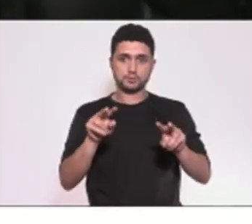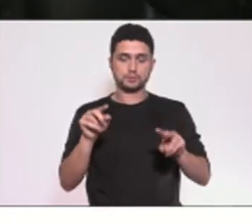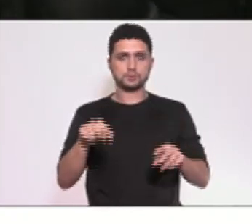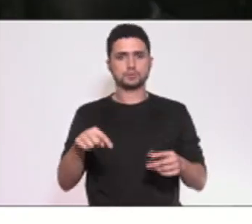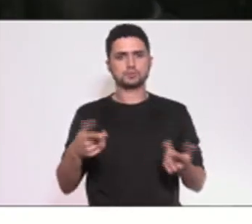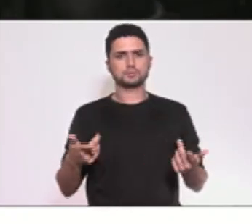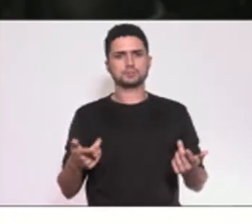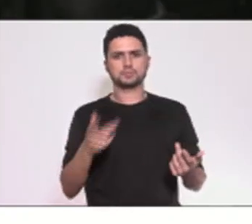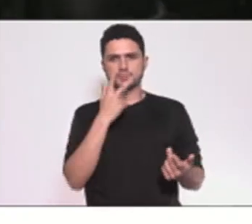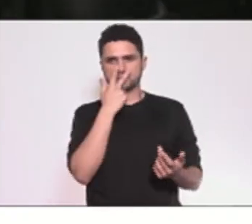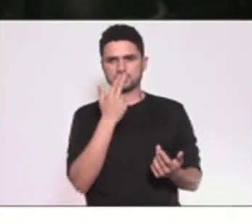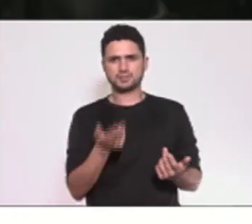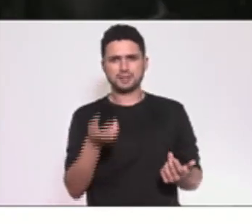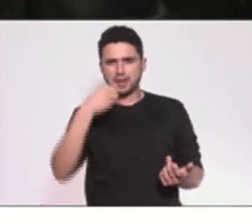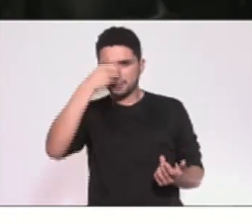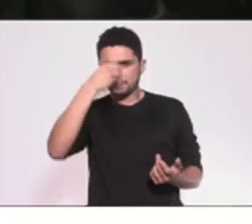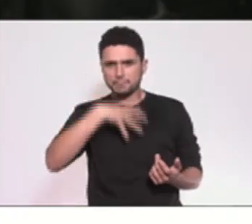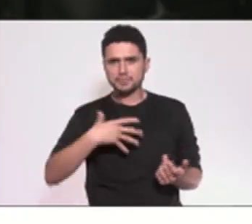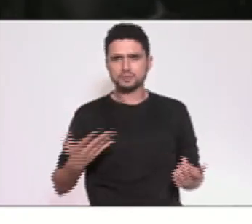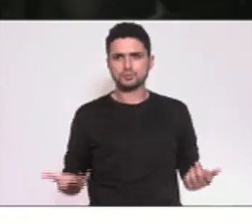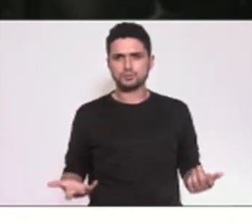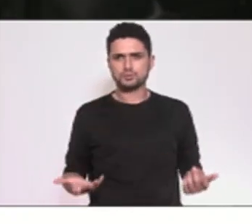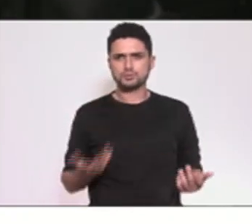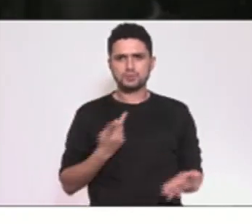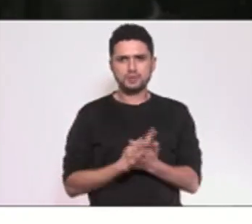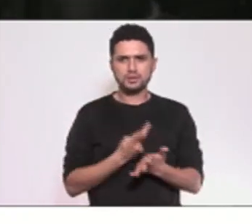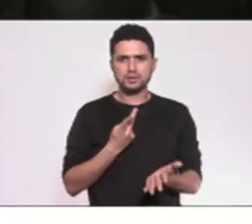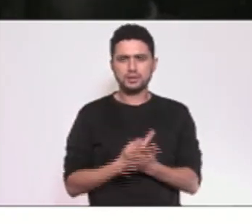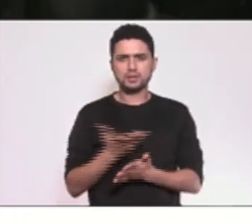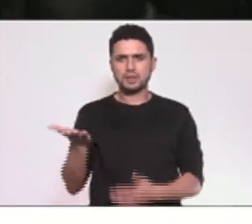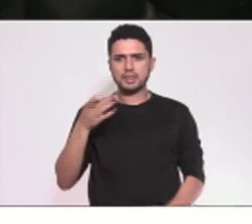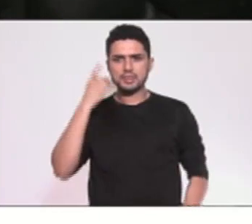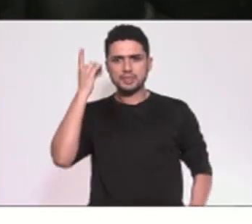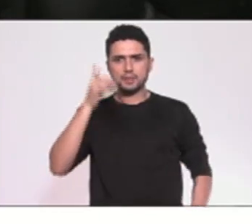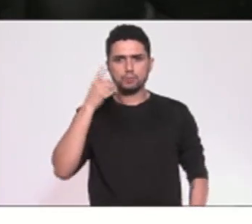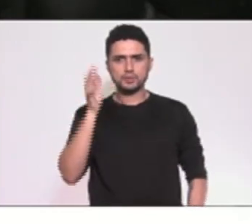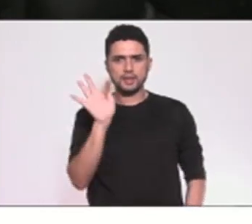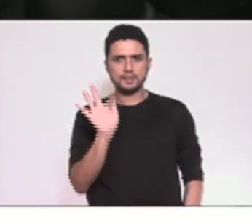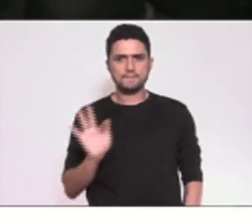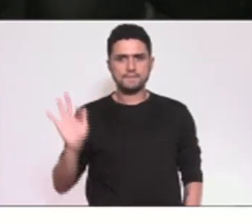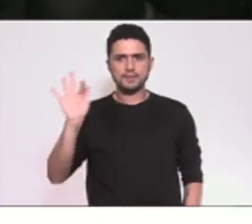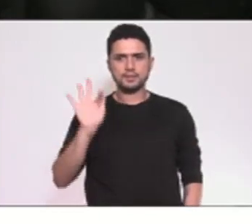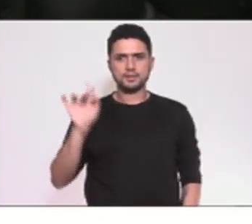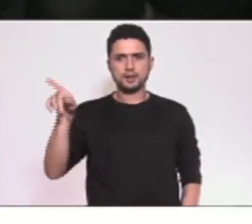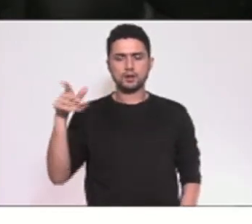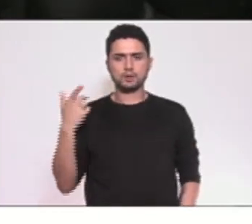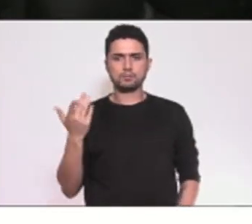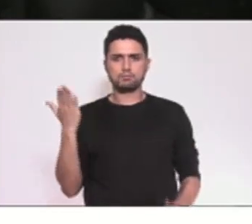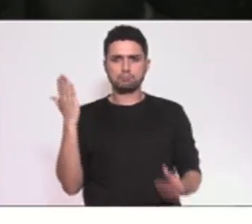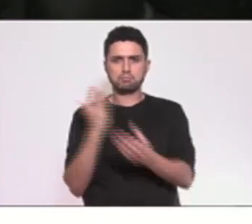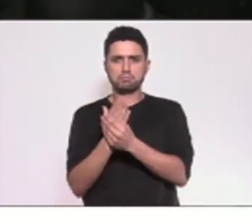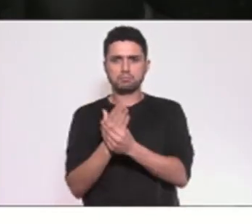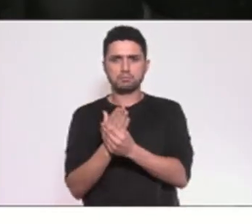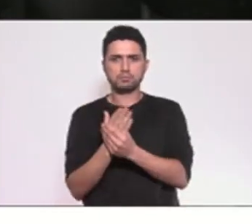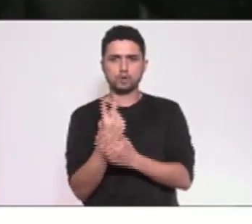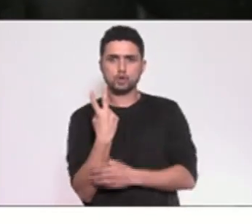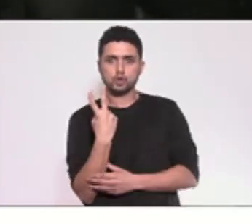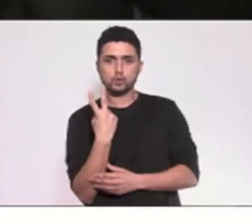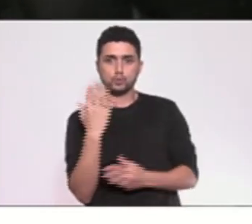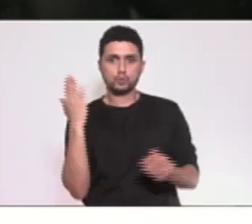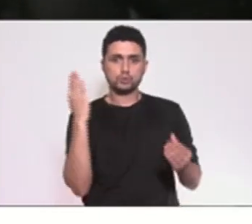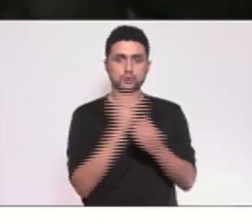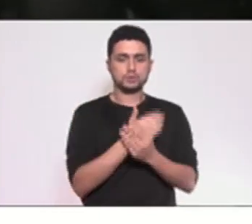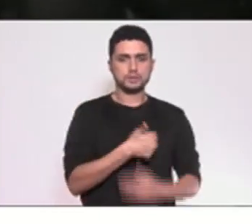uma intervenção absurdamente indevida quando eu vejo uma deputada federal ser condenada, ter duas condenações